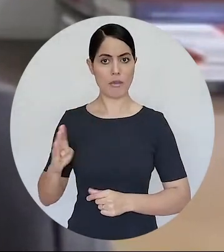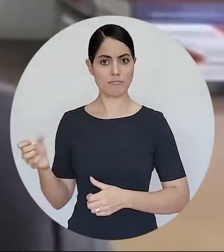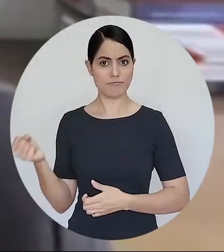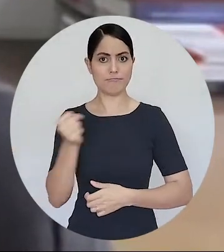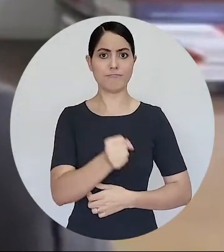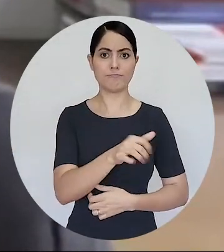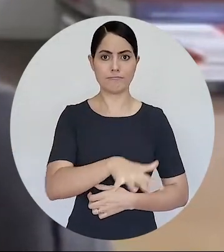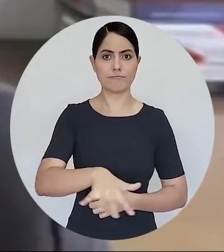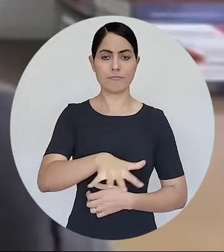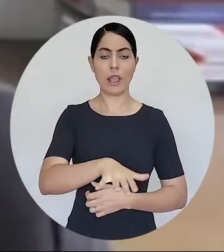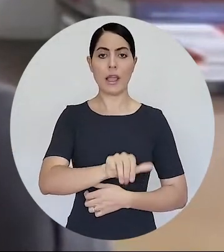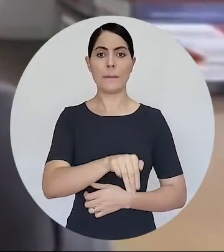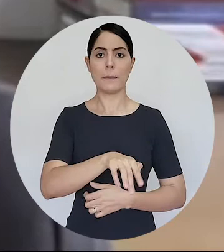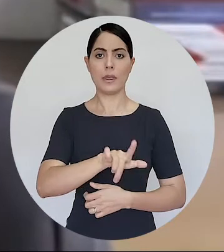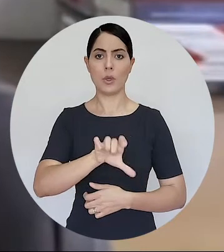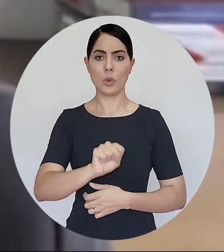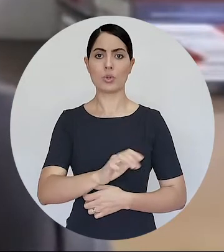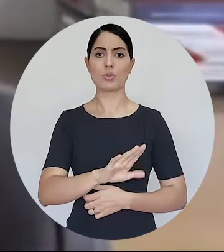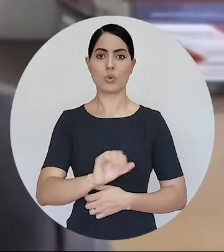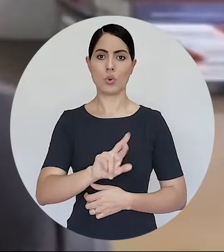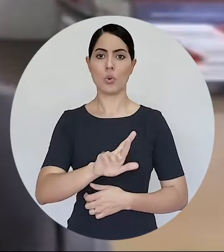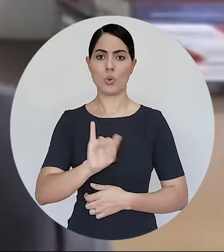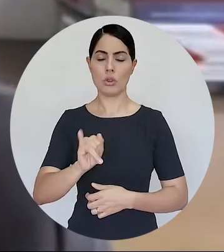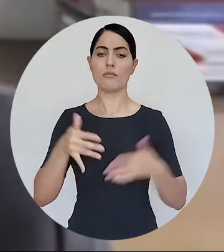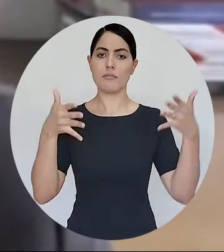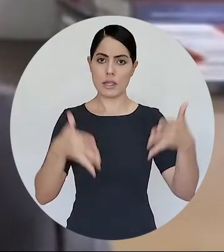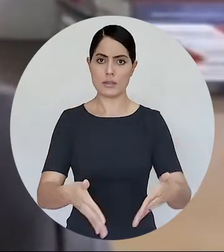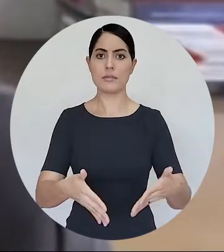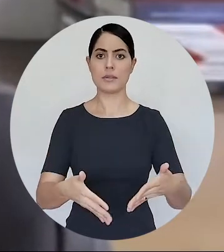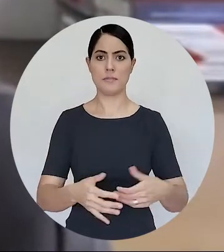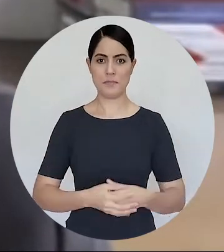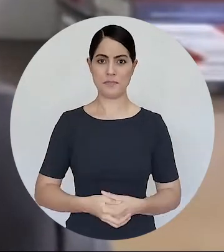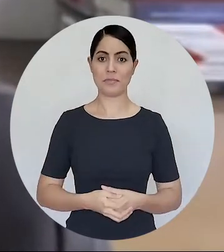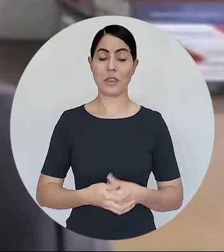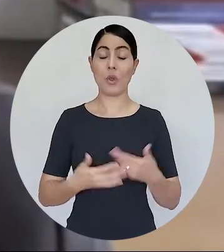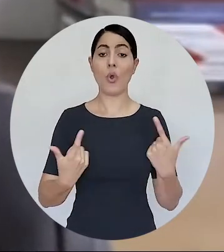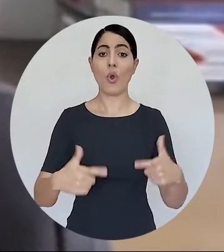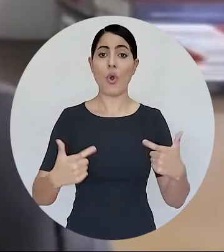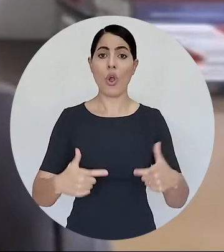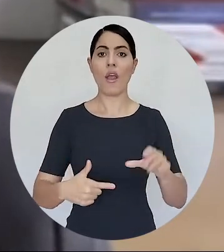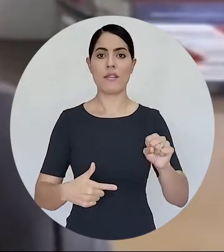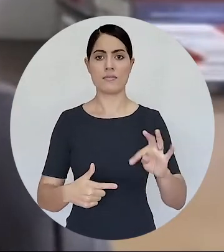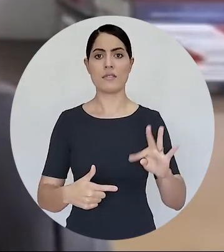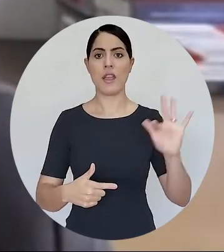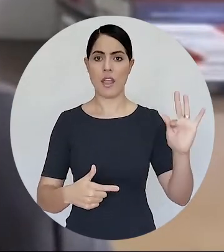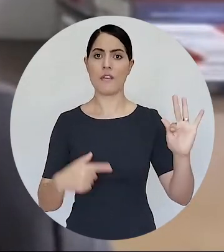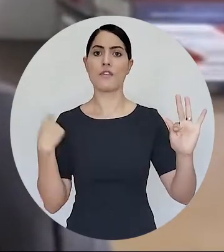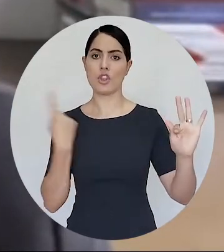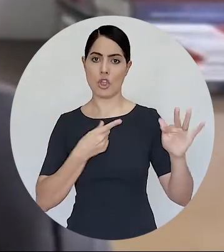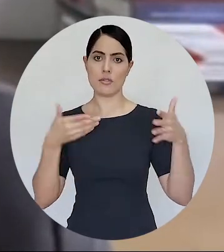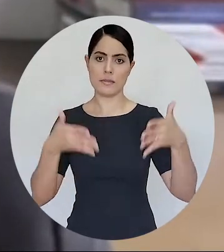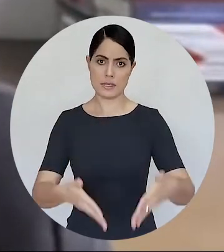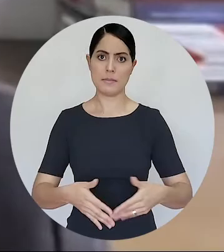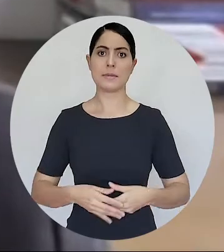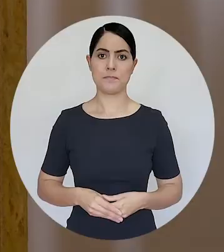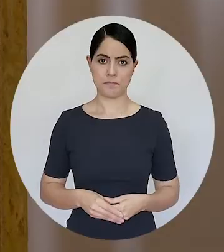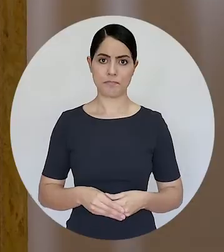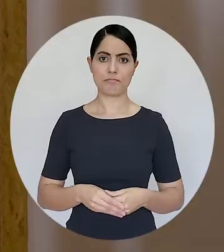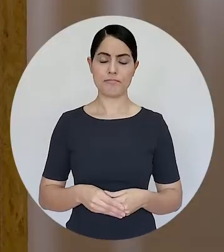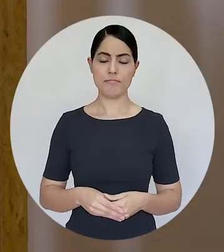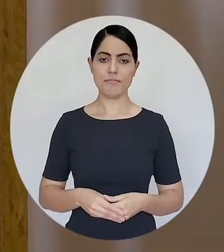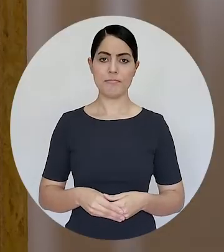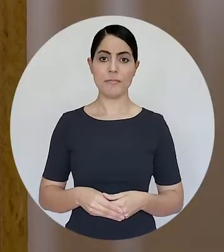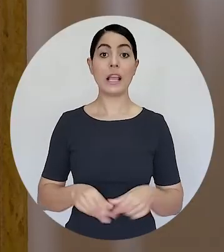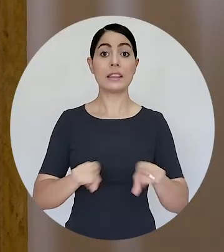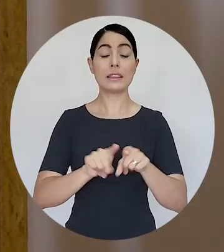número 607, de autoria do Ministério Público Federal, em trâmite no Supremo Tribunal Federal.